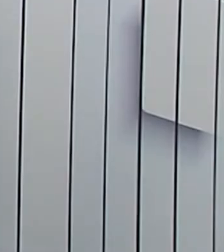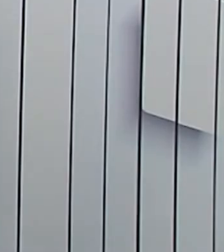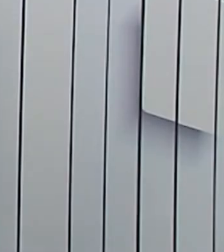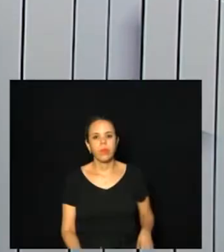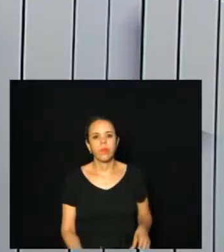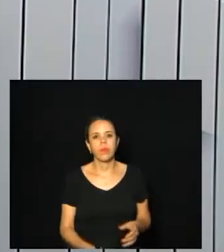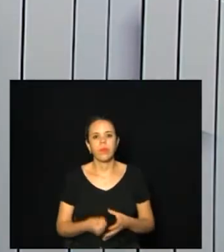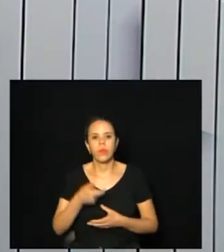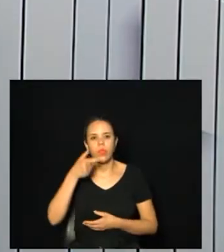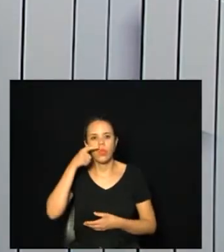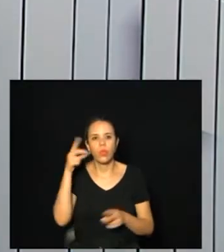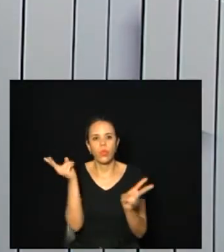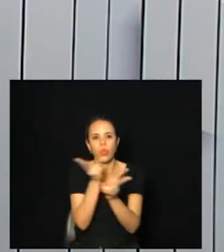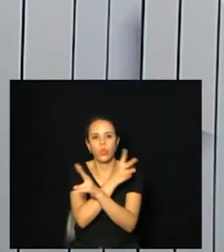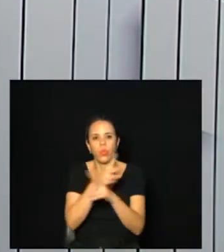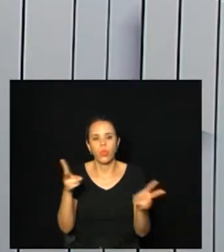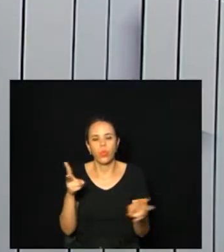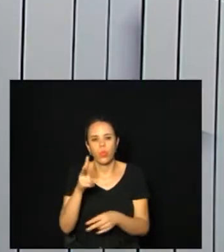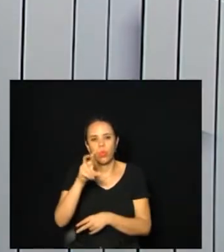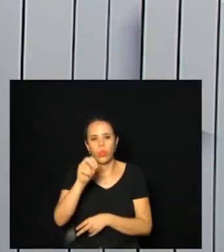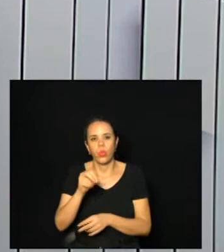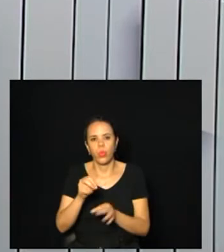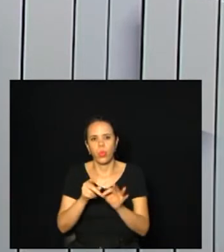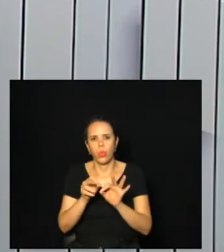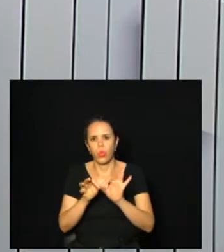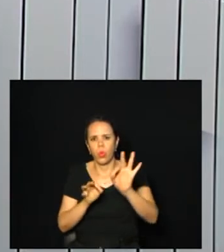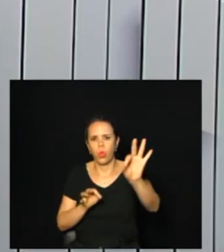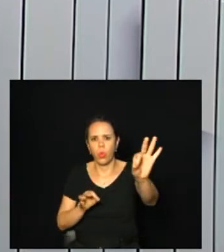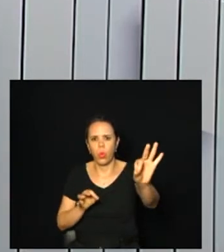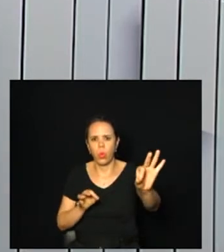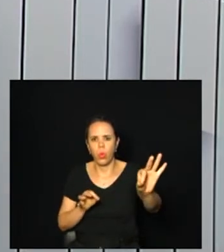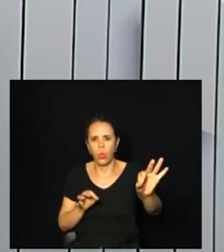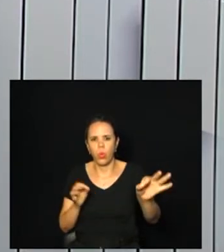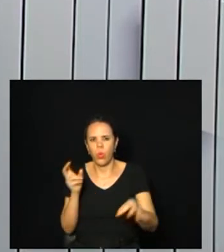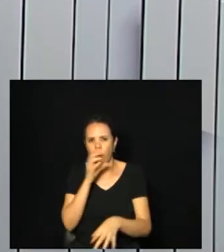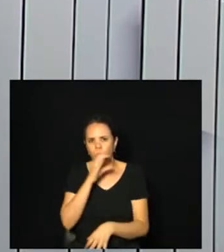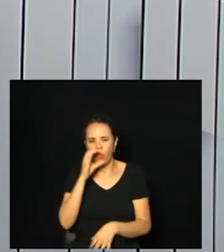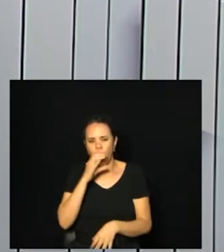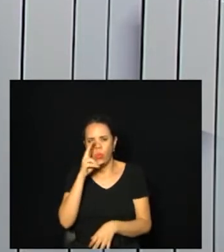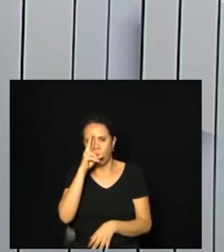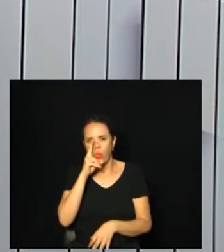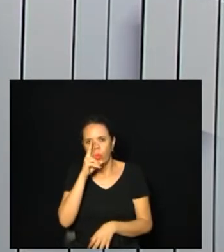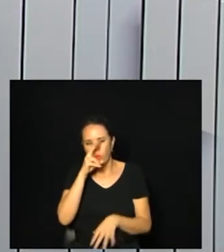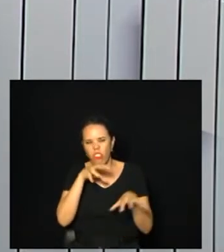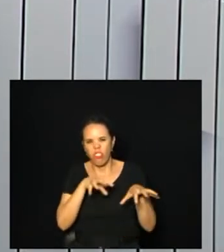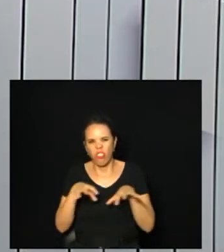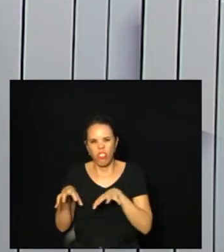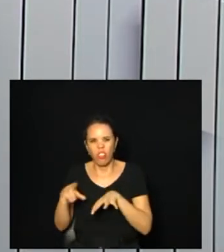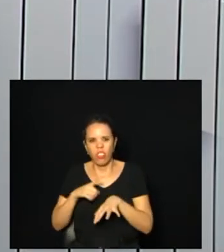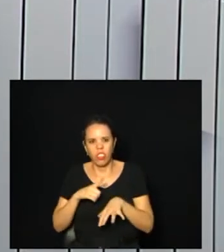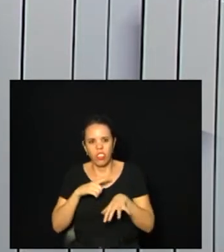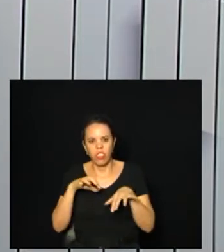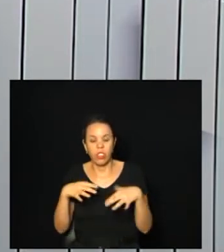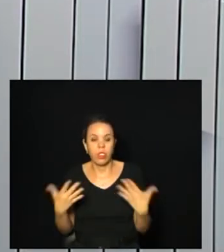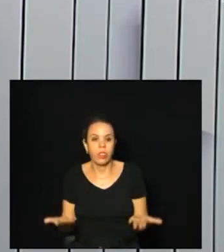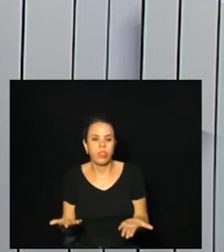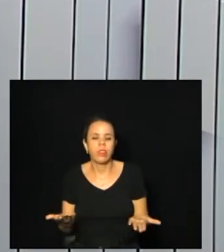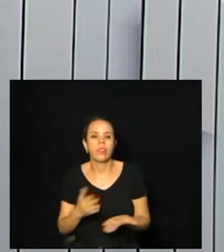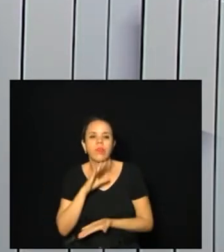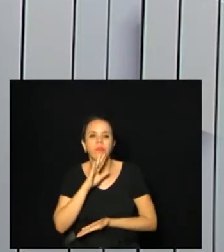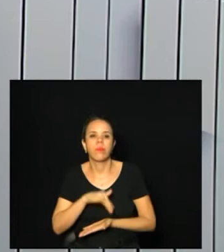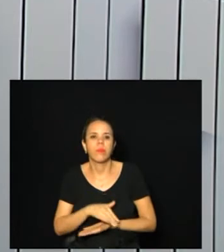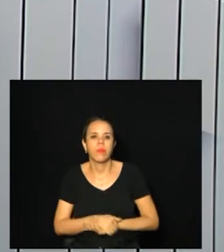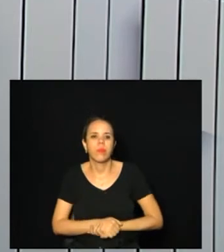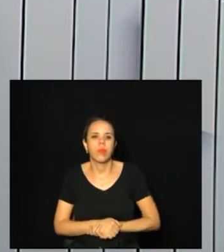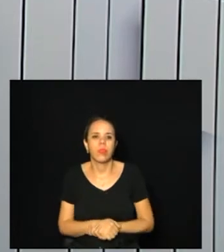Ontem o vento chegou a 50 km por hora, choveu. Hoje tem previsão de chuva para agora à